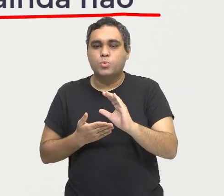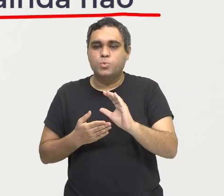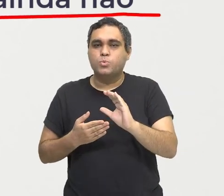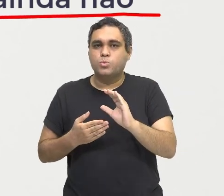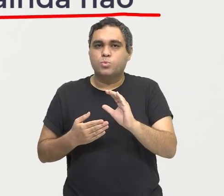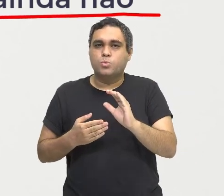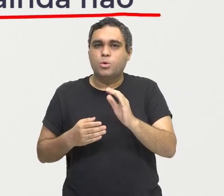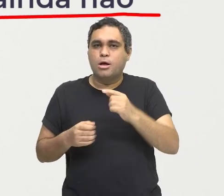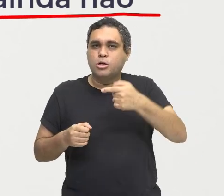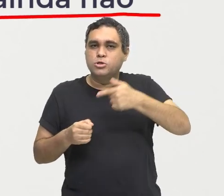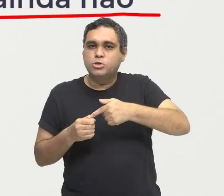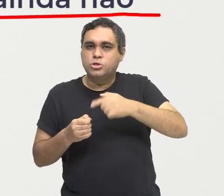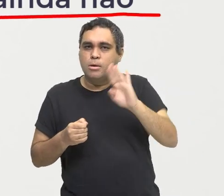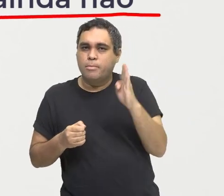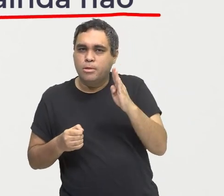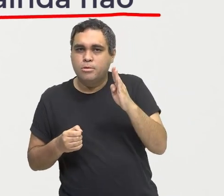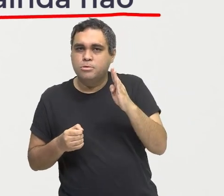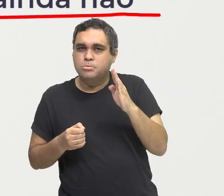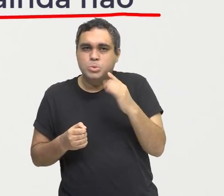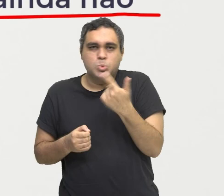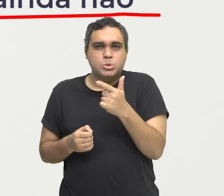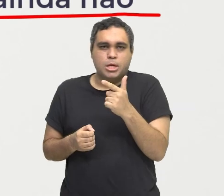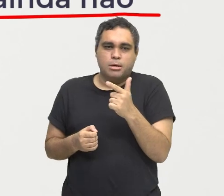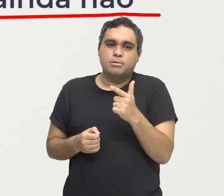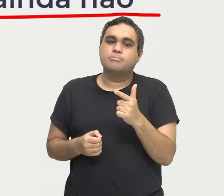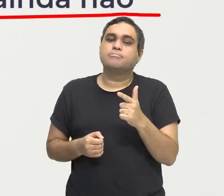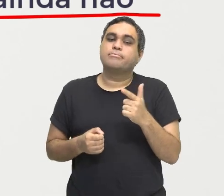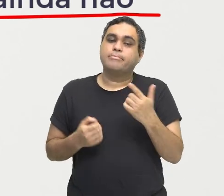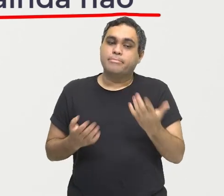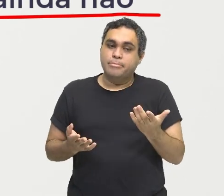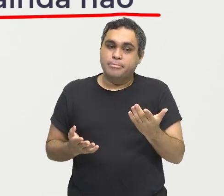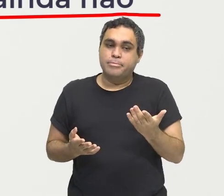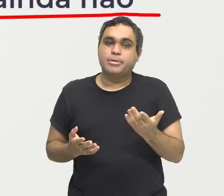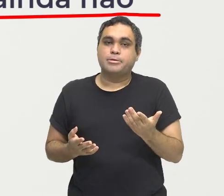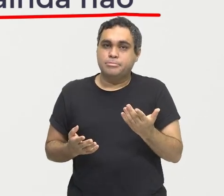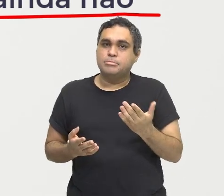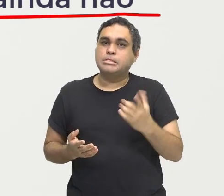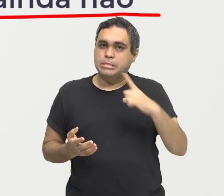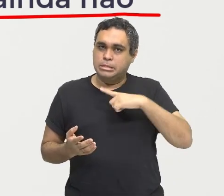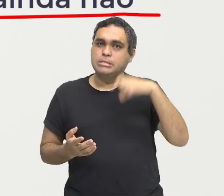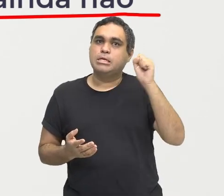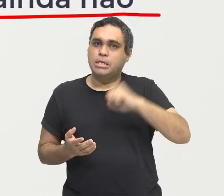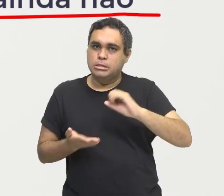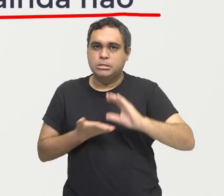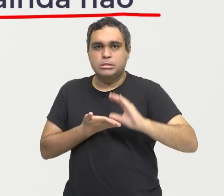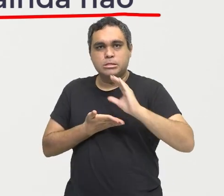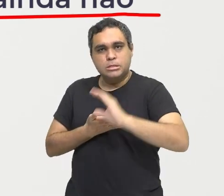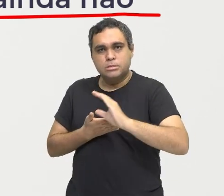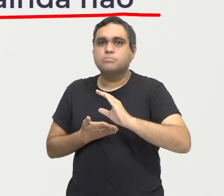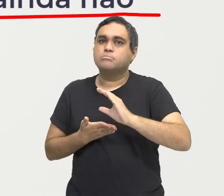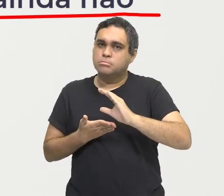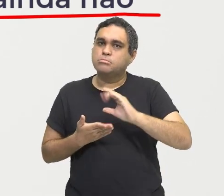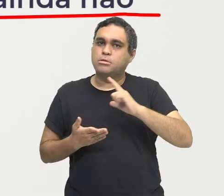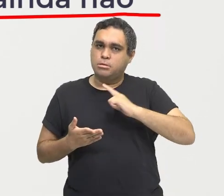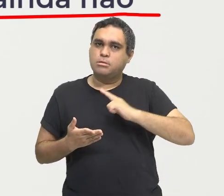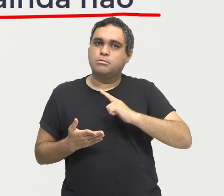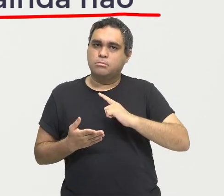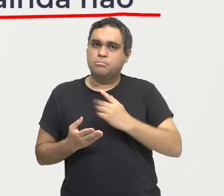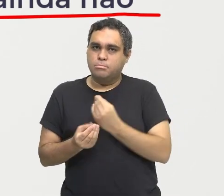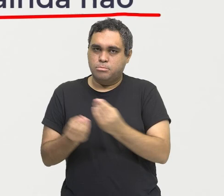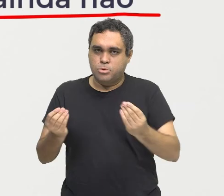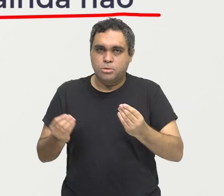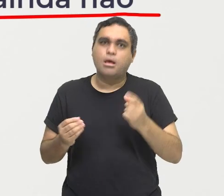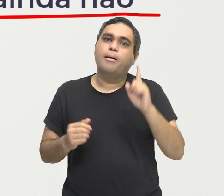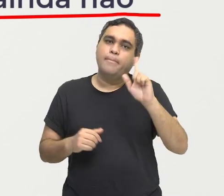sim. Então, acaba ajudando bastante nessa matriz energética, tá? Com esses investimentos. Então, vai ser